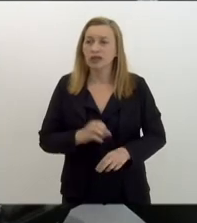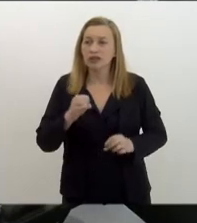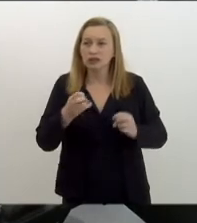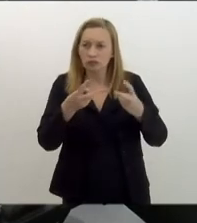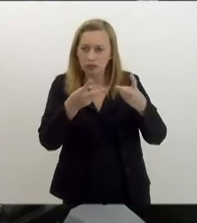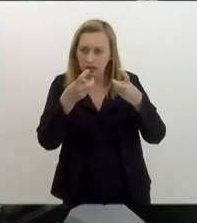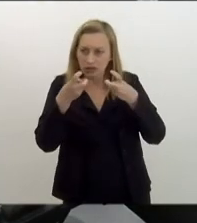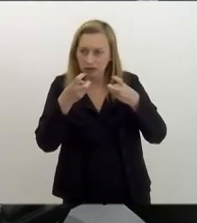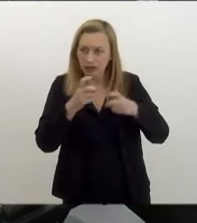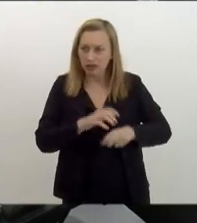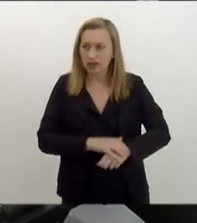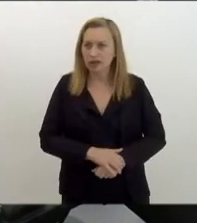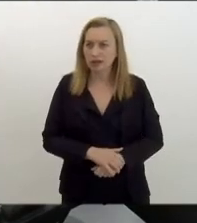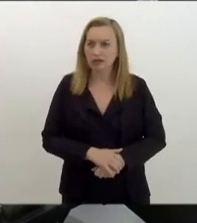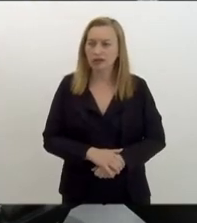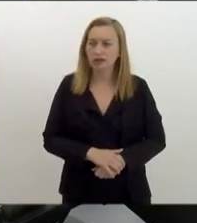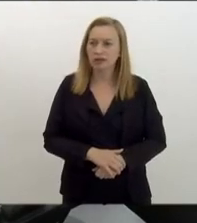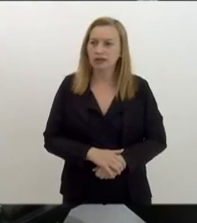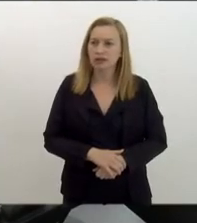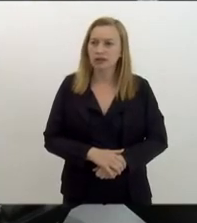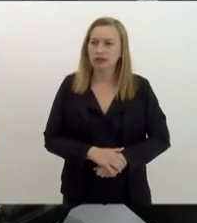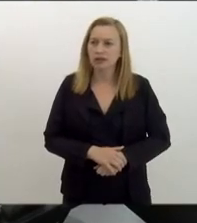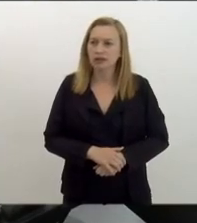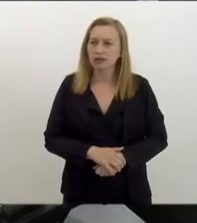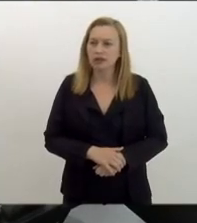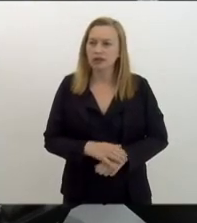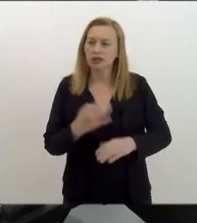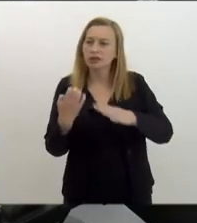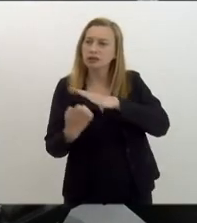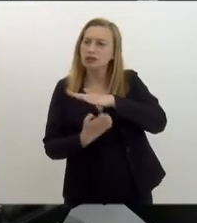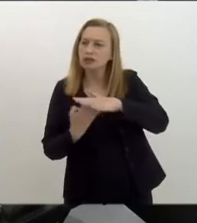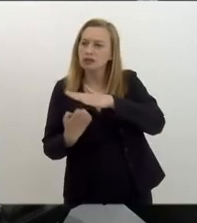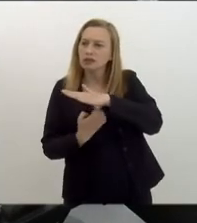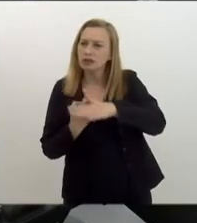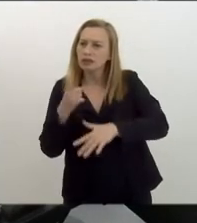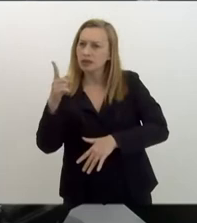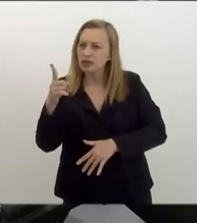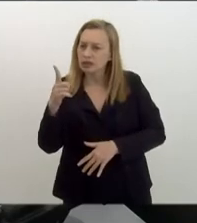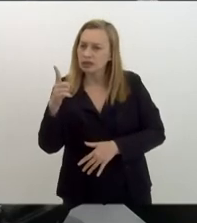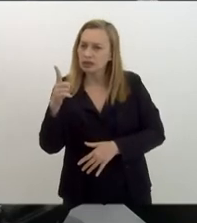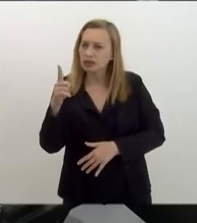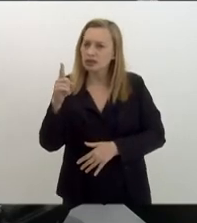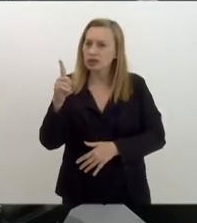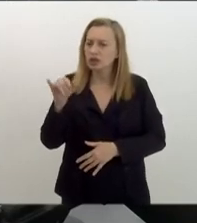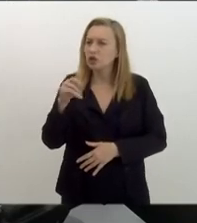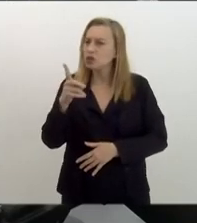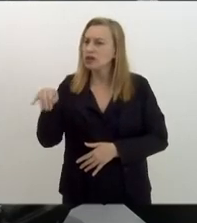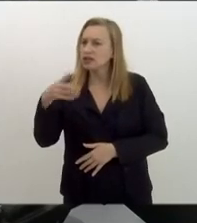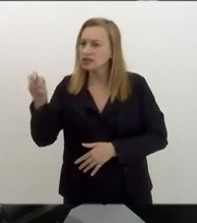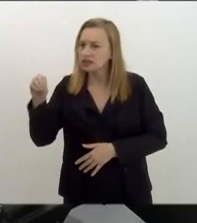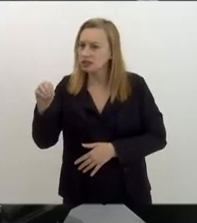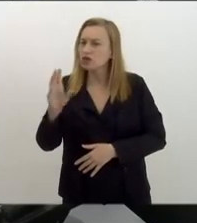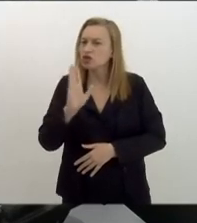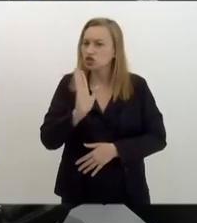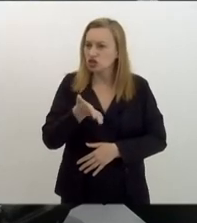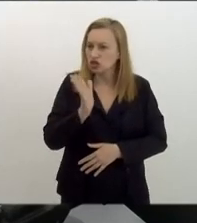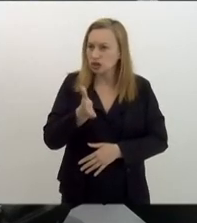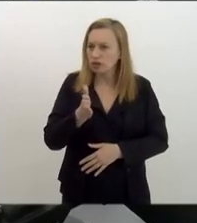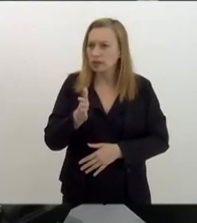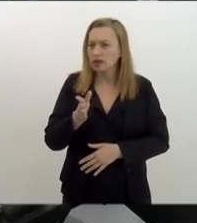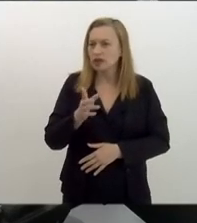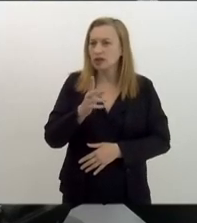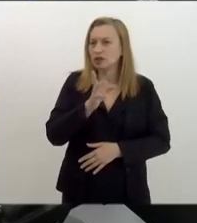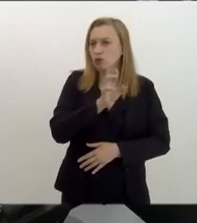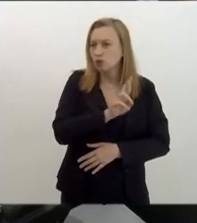observar essa parte das empresas que estão em liquidação mas já passamos pela fase pega